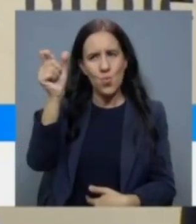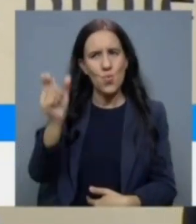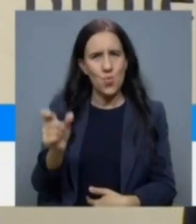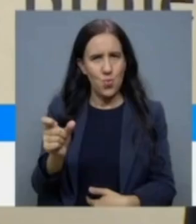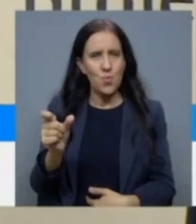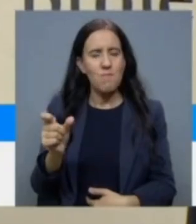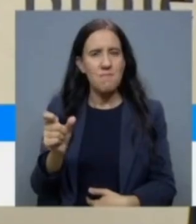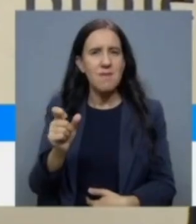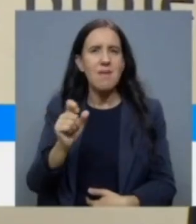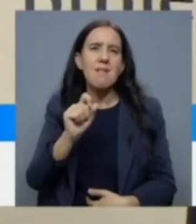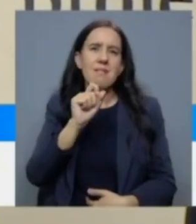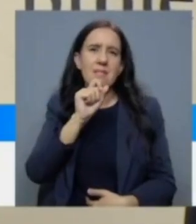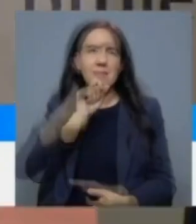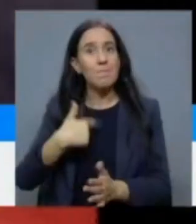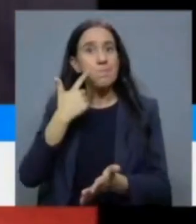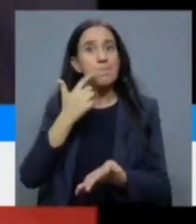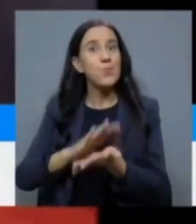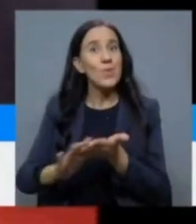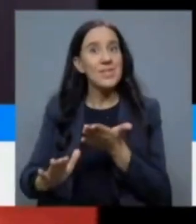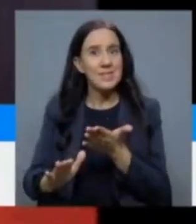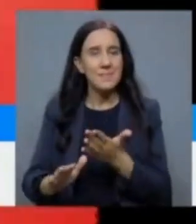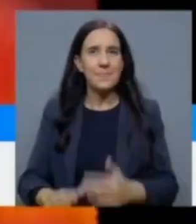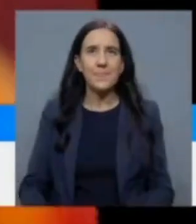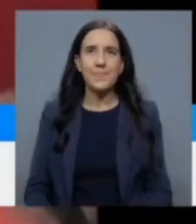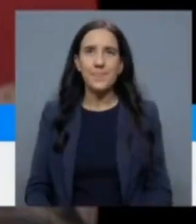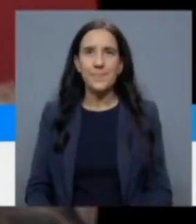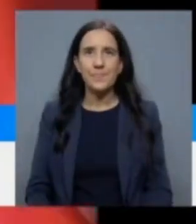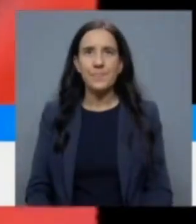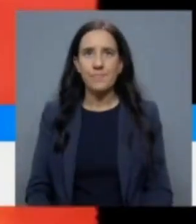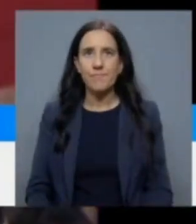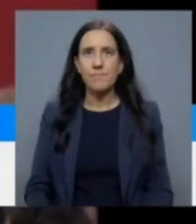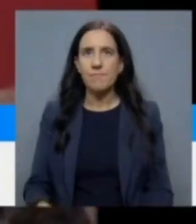ser capaz de dar conta do recado.